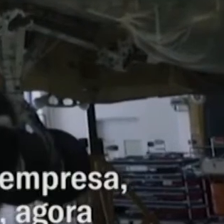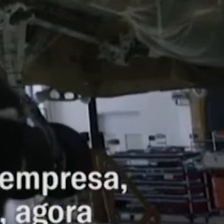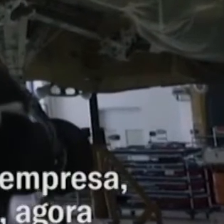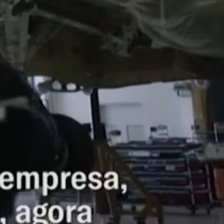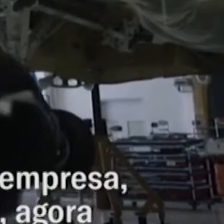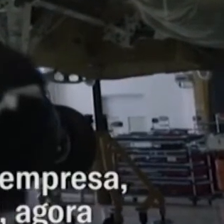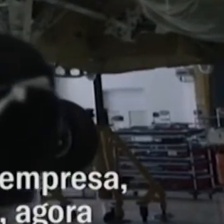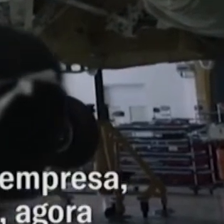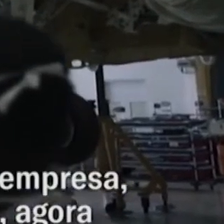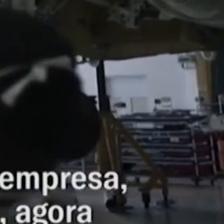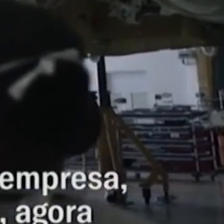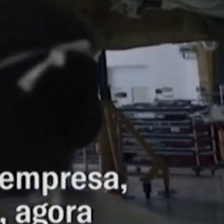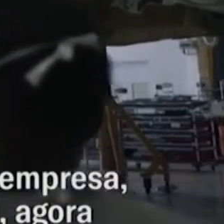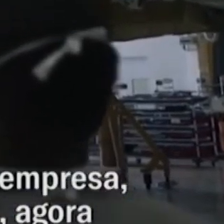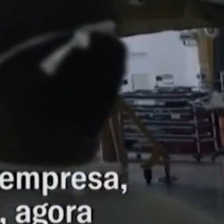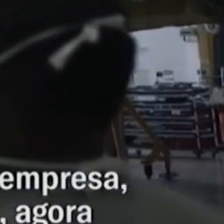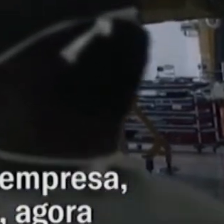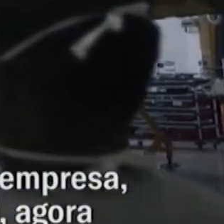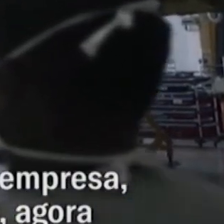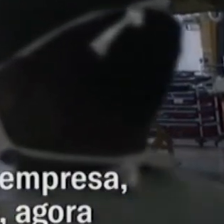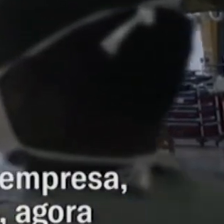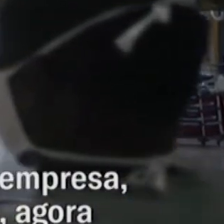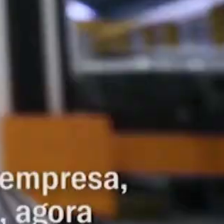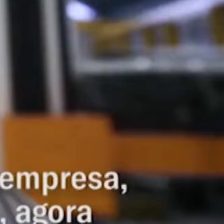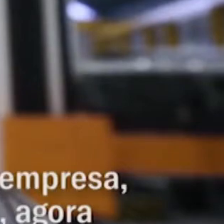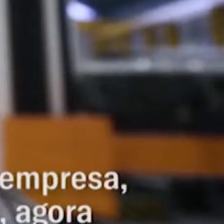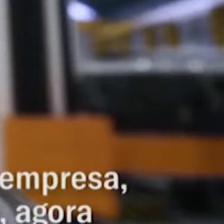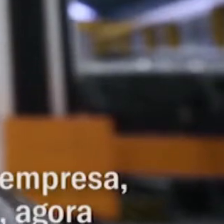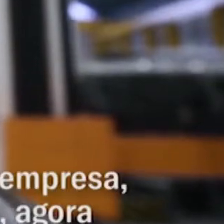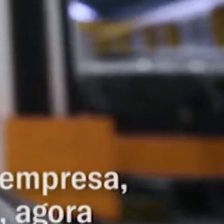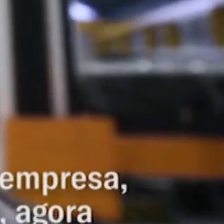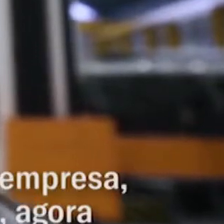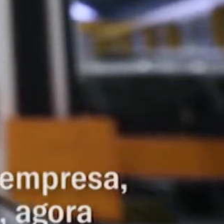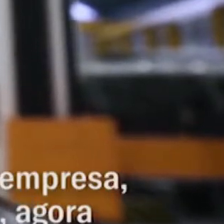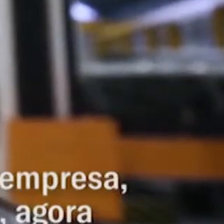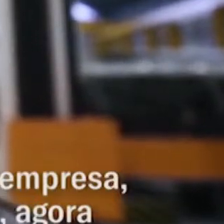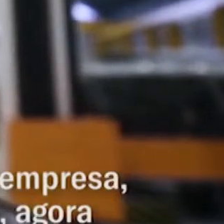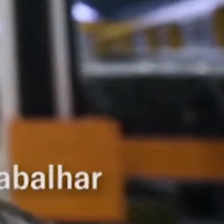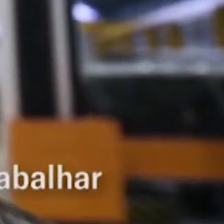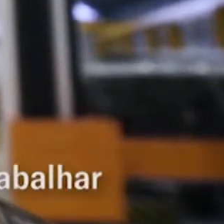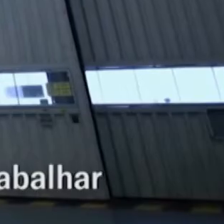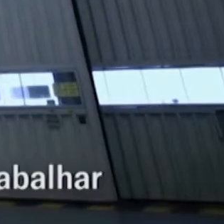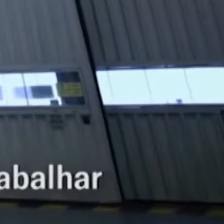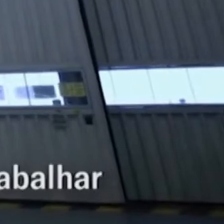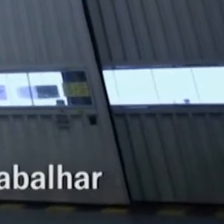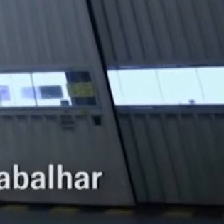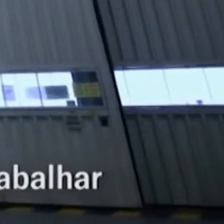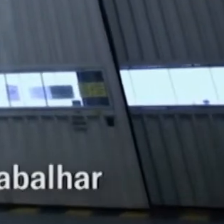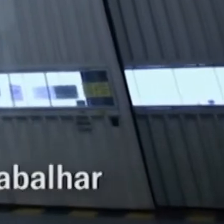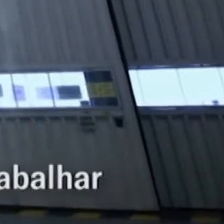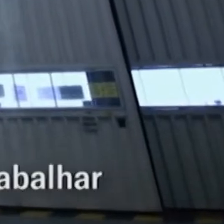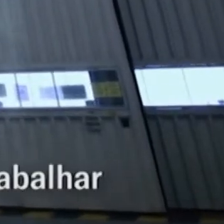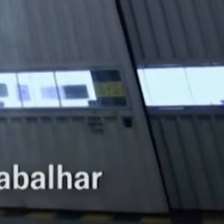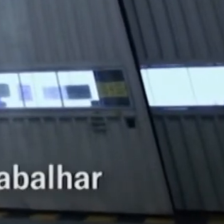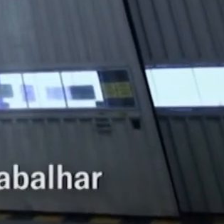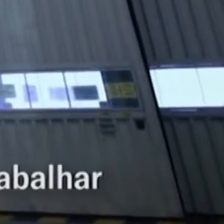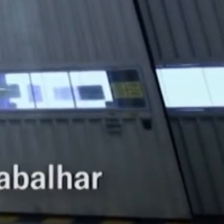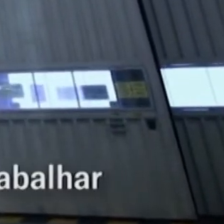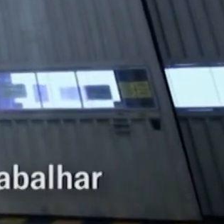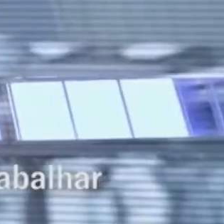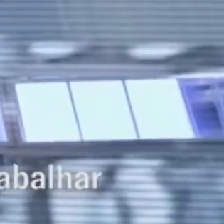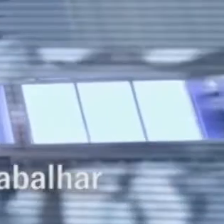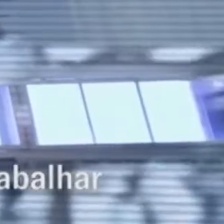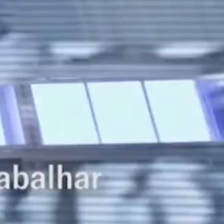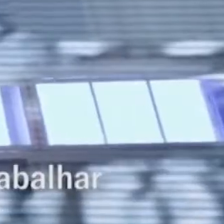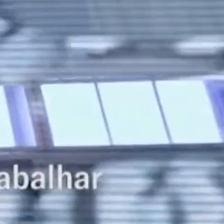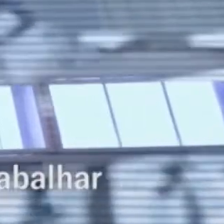empresa fazendo coisa melhor ainda do que nós estamos fazendo agora. Só o sucesso para nós é aceitável.